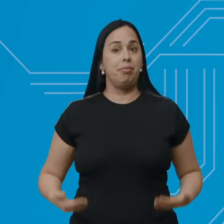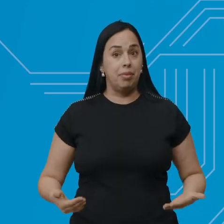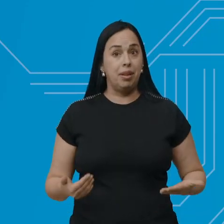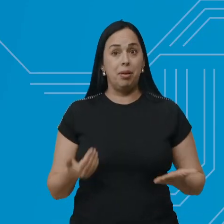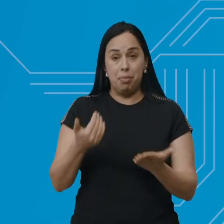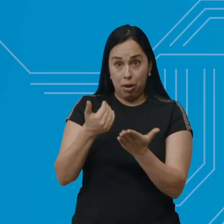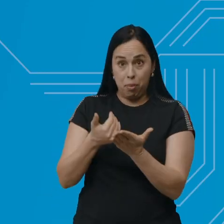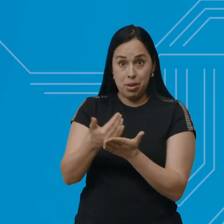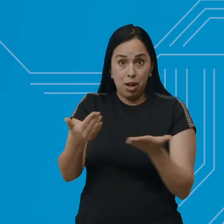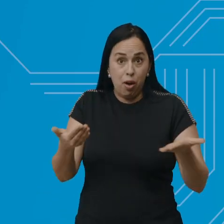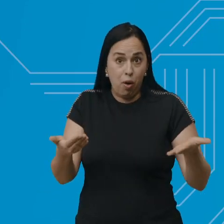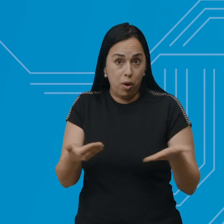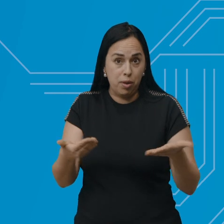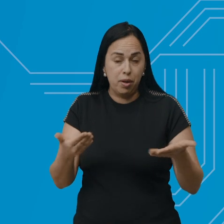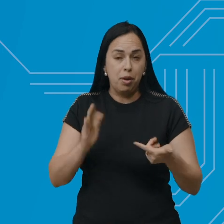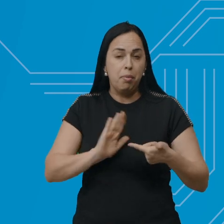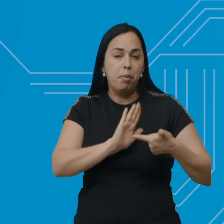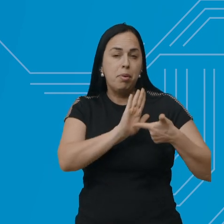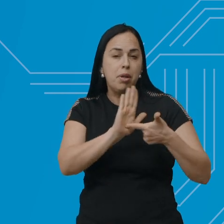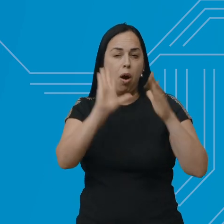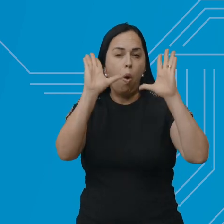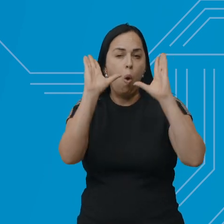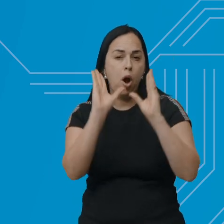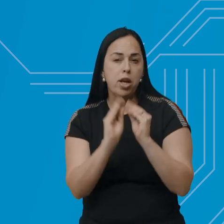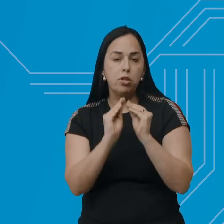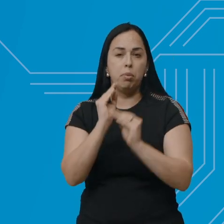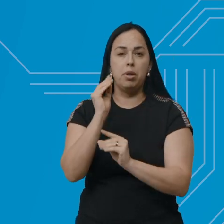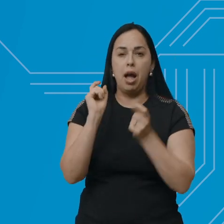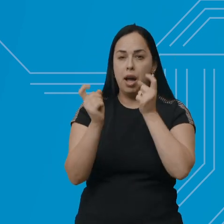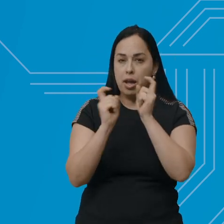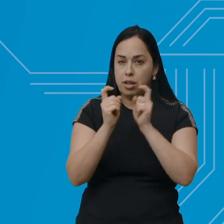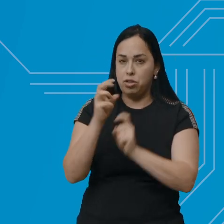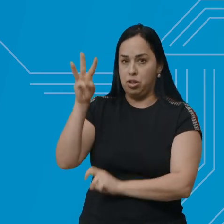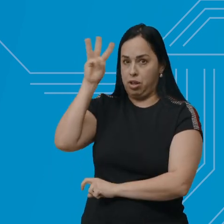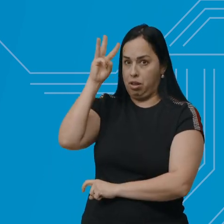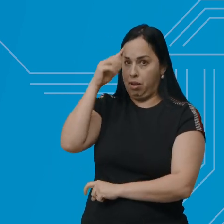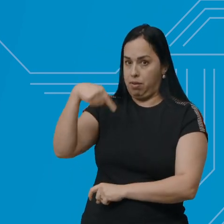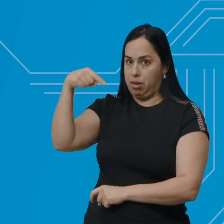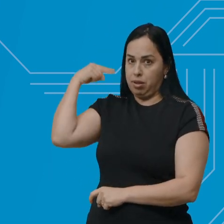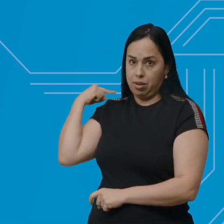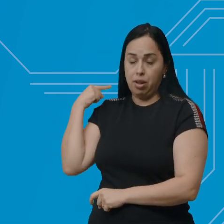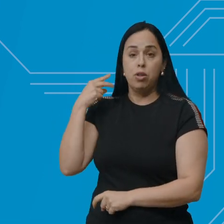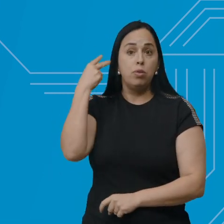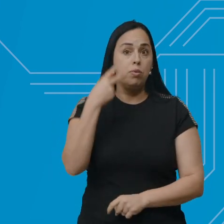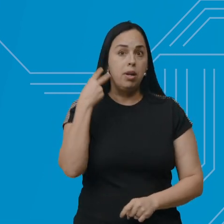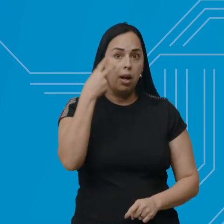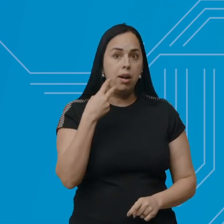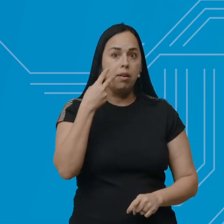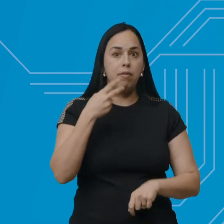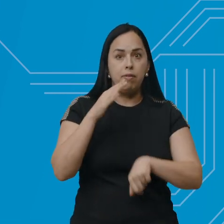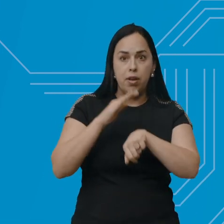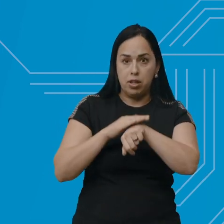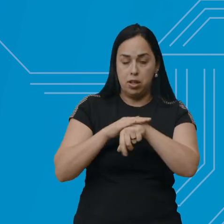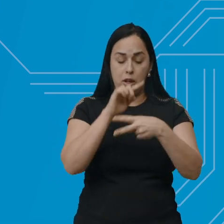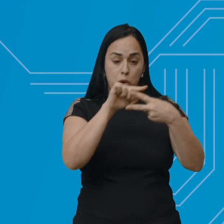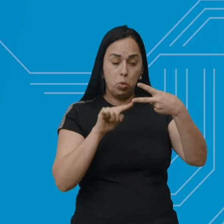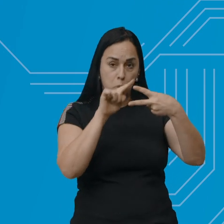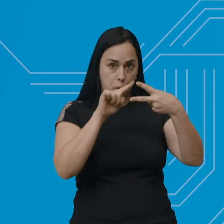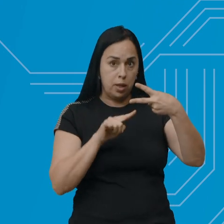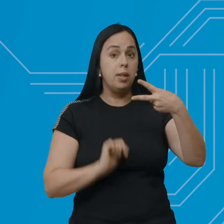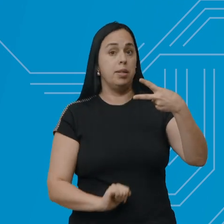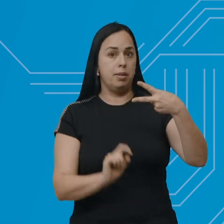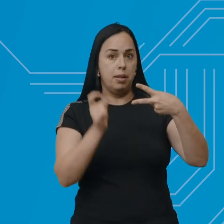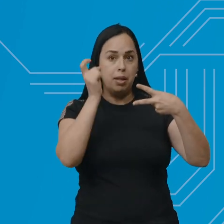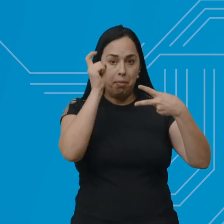Para começar a edição de hoje, vamos exibir um balanço da sessão realizada na última terça-feira. Os vereadores realizaram 2 sessões